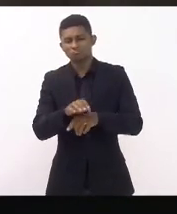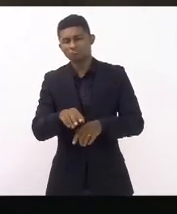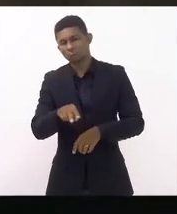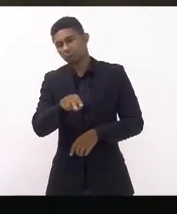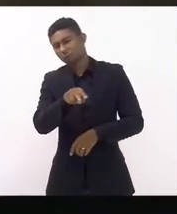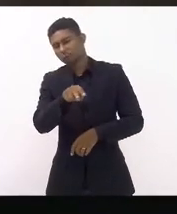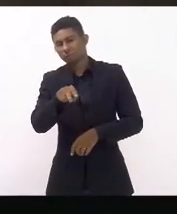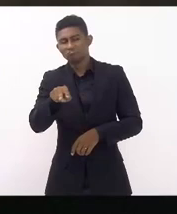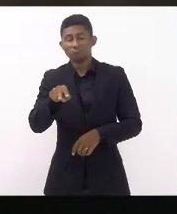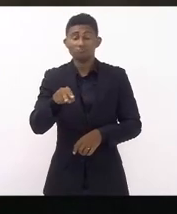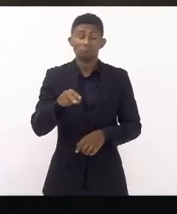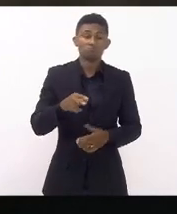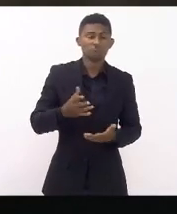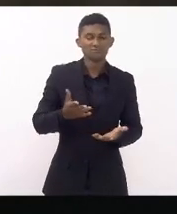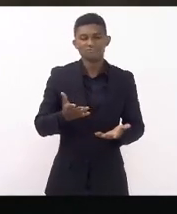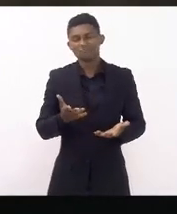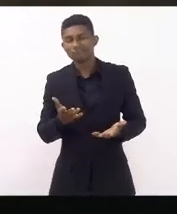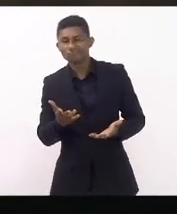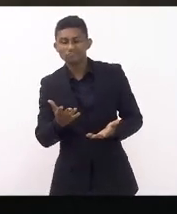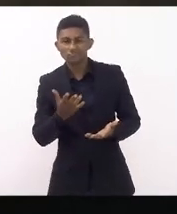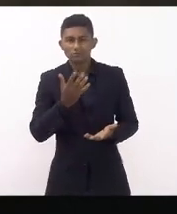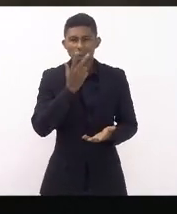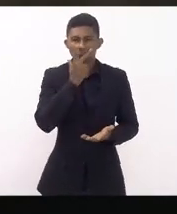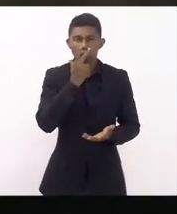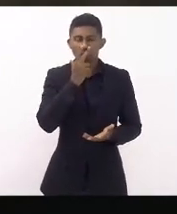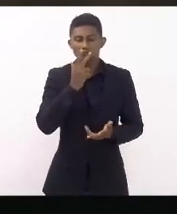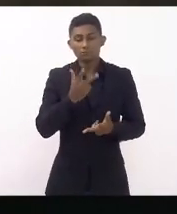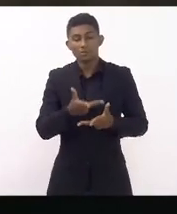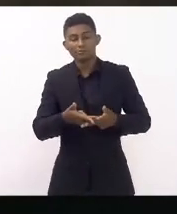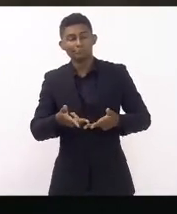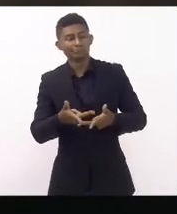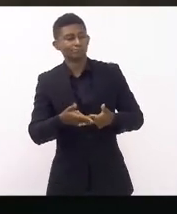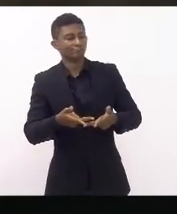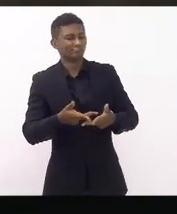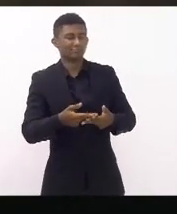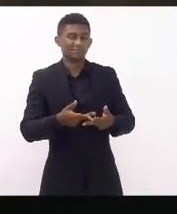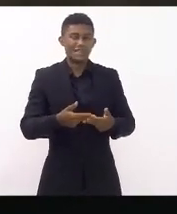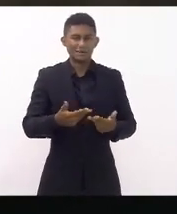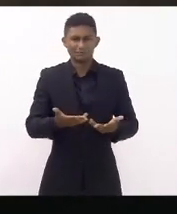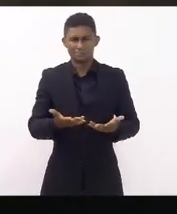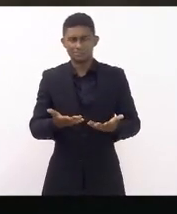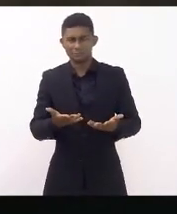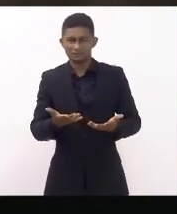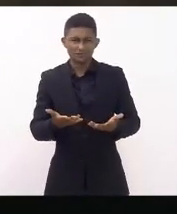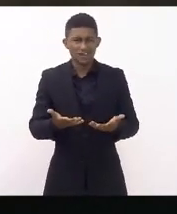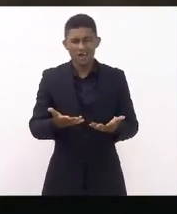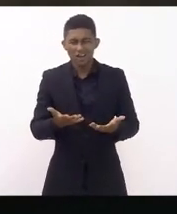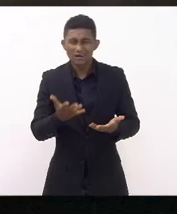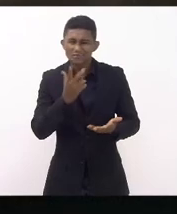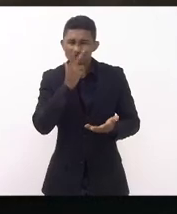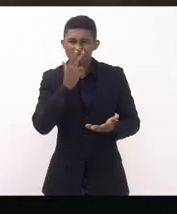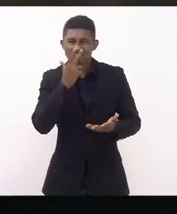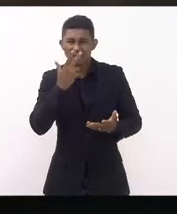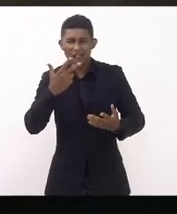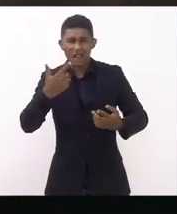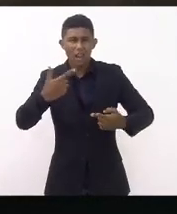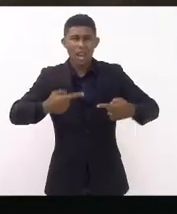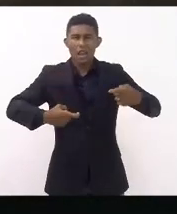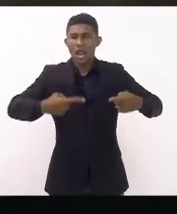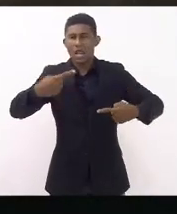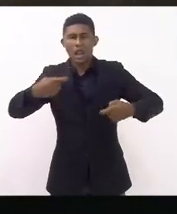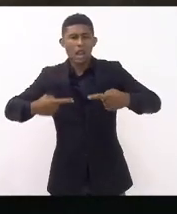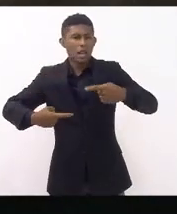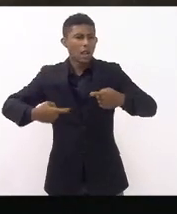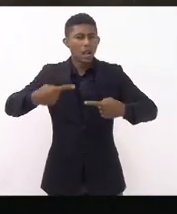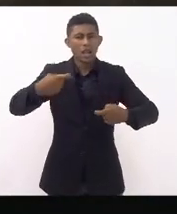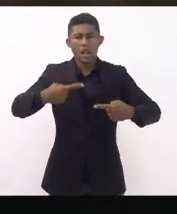e finge que nós não estamos enfrentando confrontos com armas utilizadas,